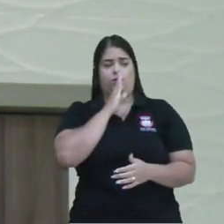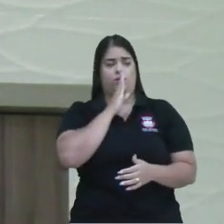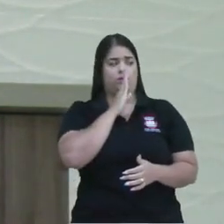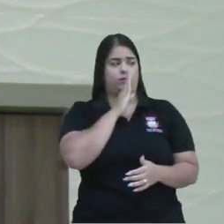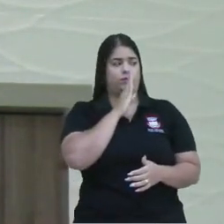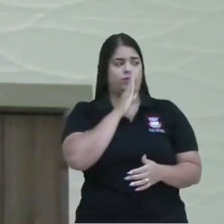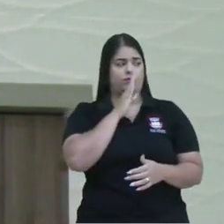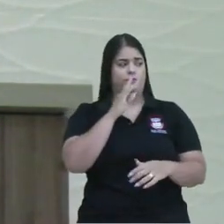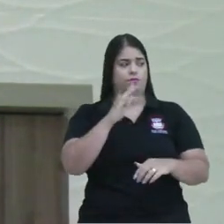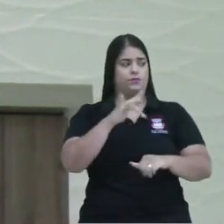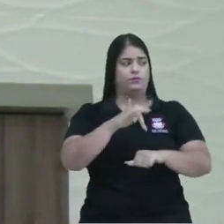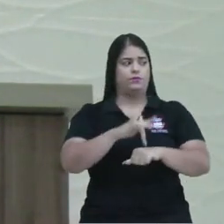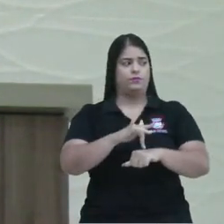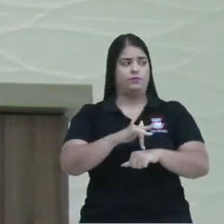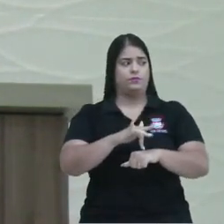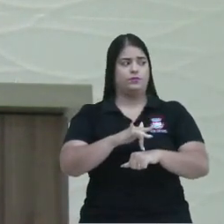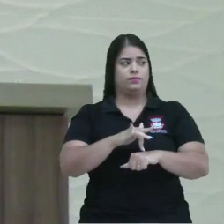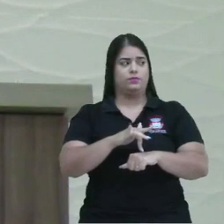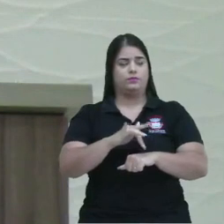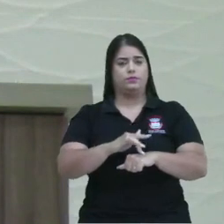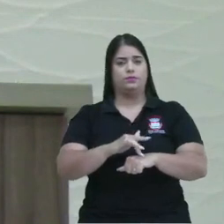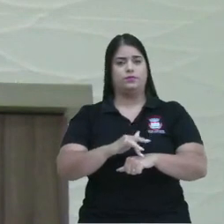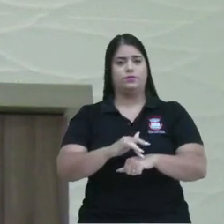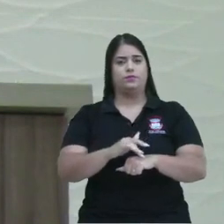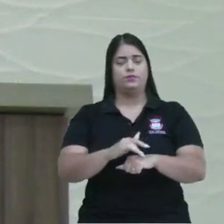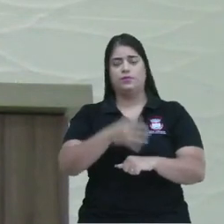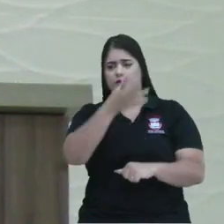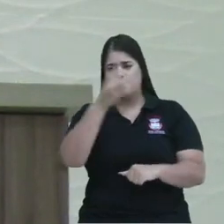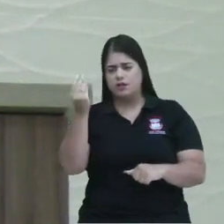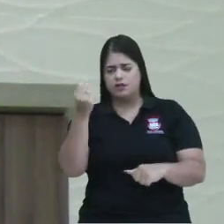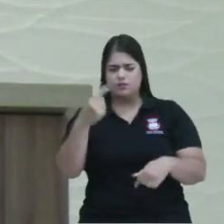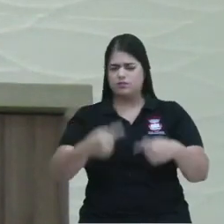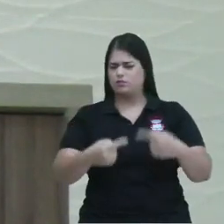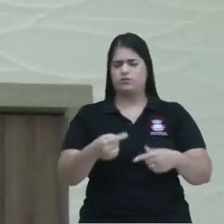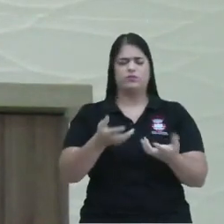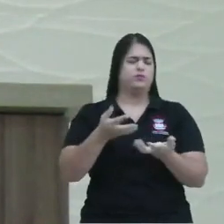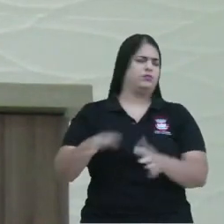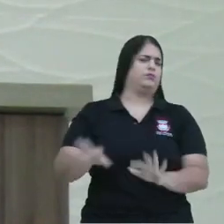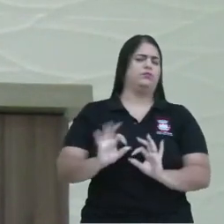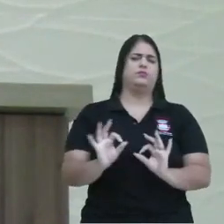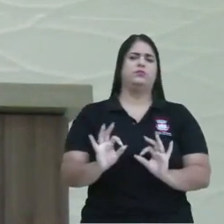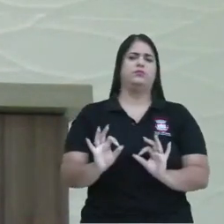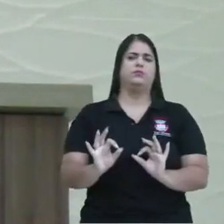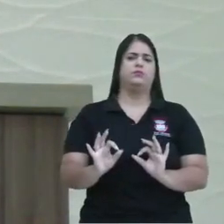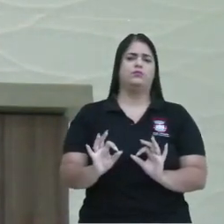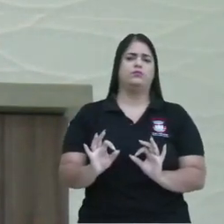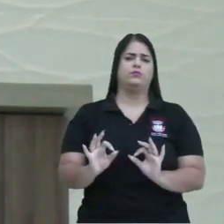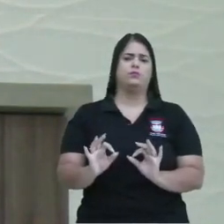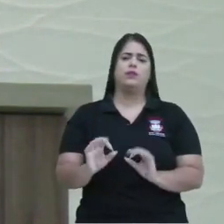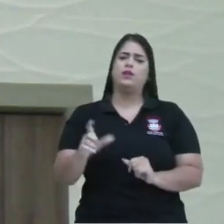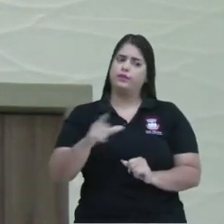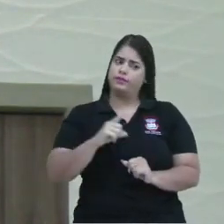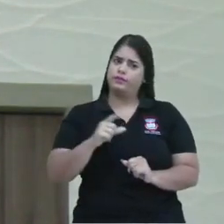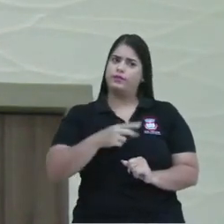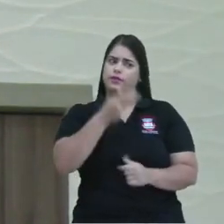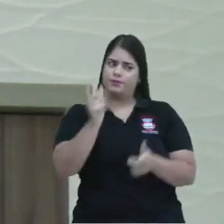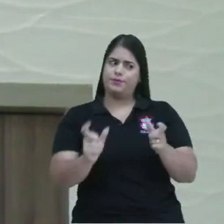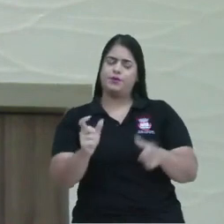seguir, porra. Sem fazer politicagem. Eu sei que o momento tem pessoas que estão fazendo